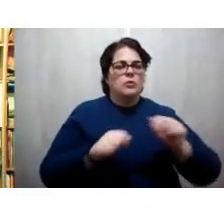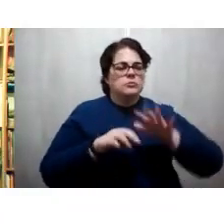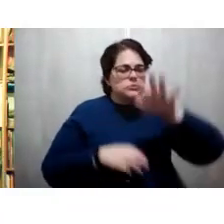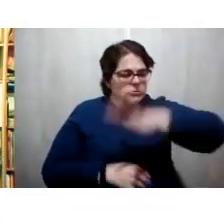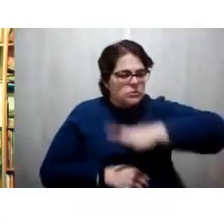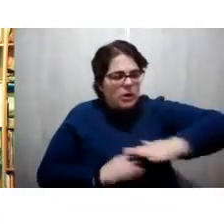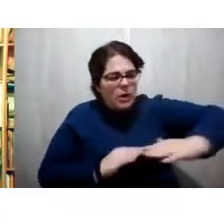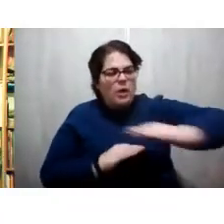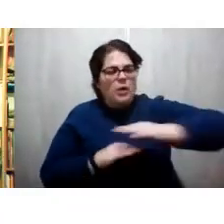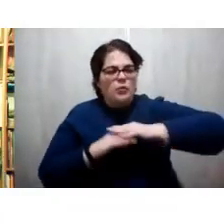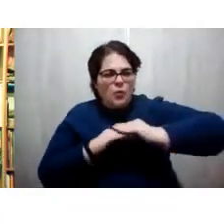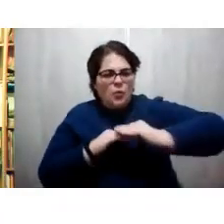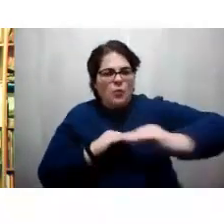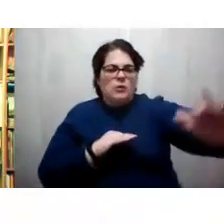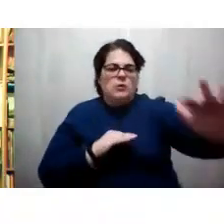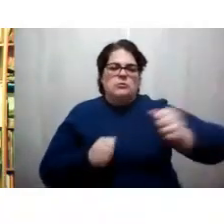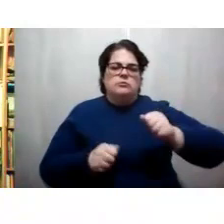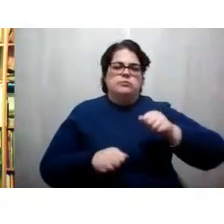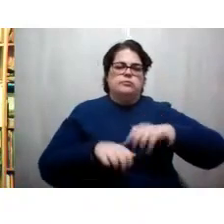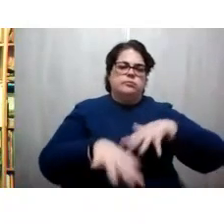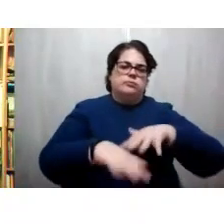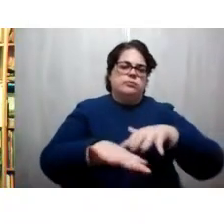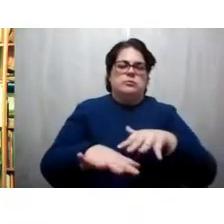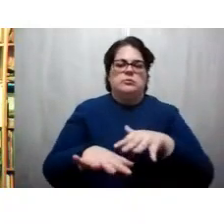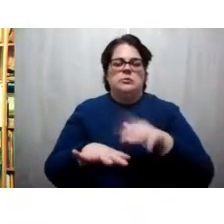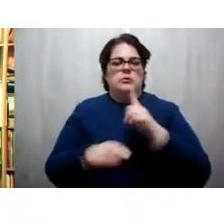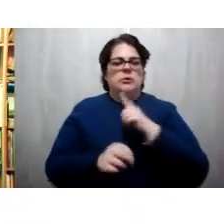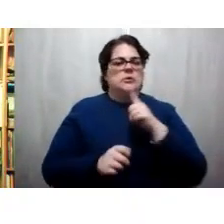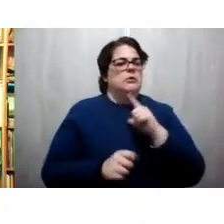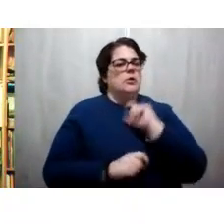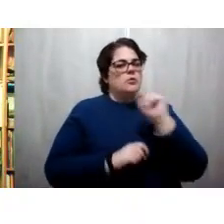Nós temos uma restrição com relação a